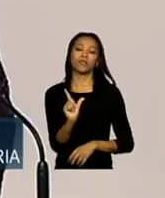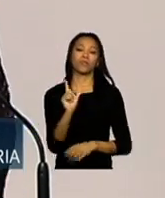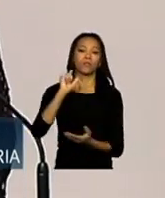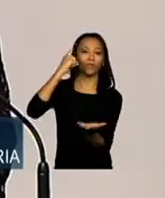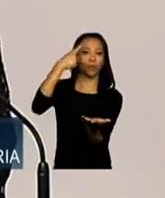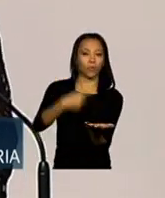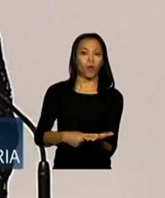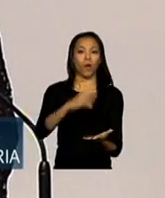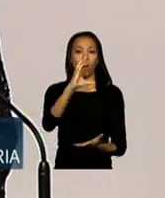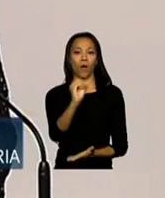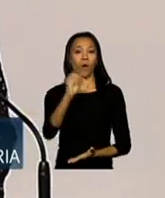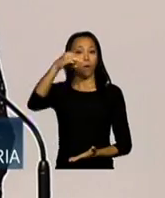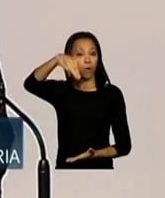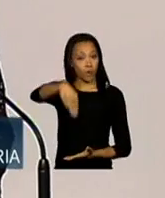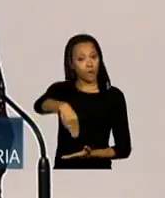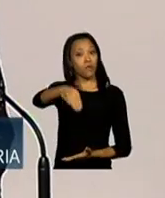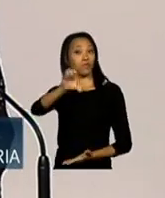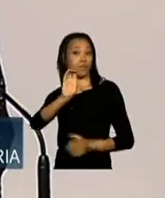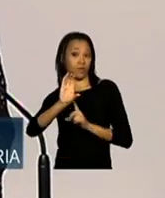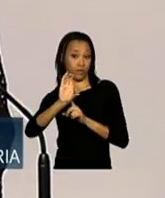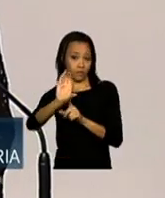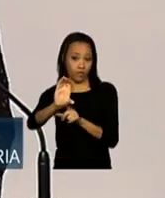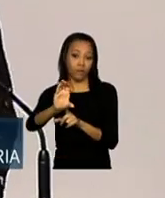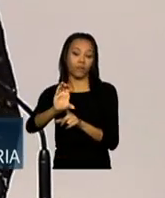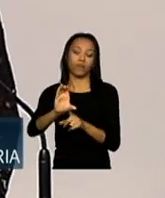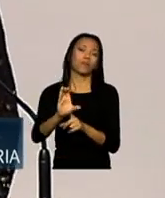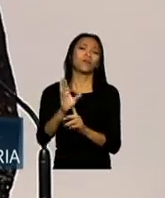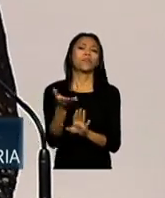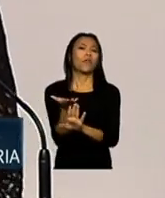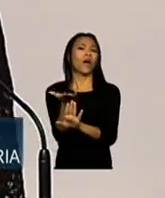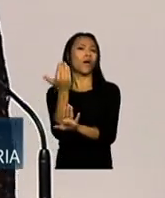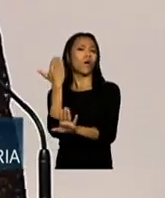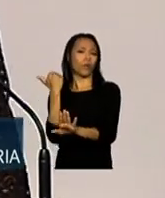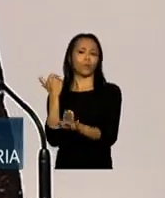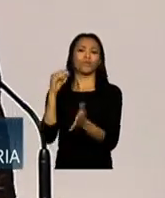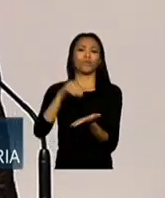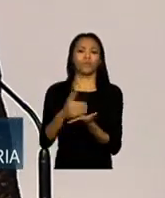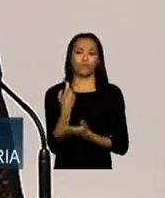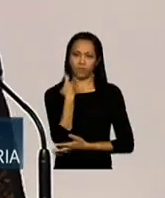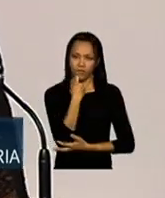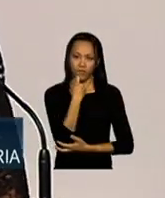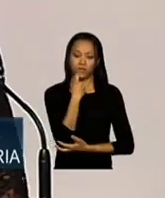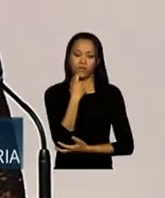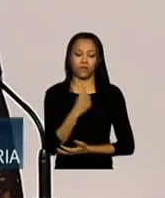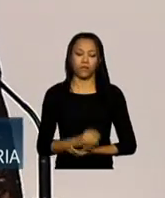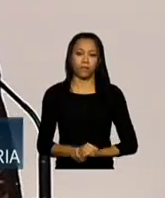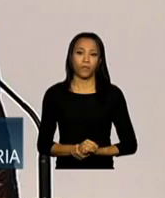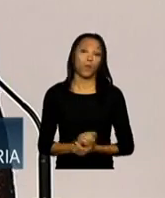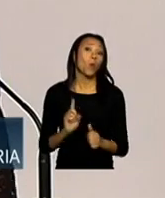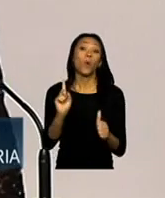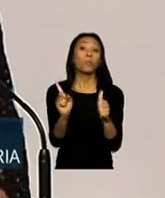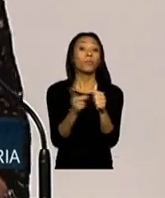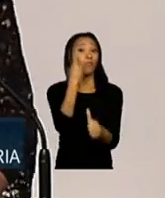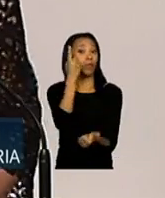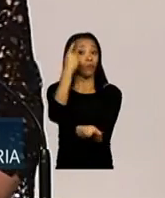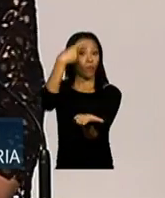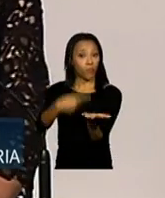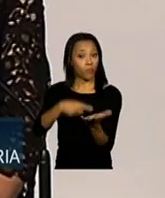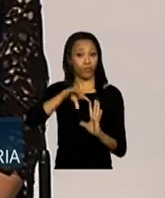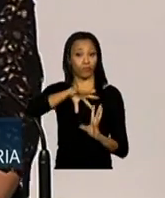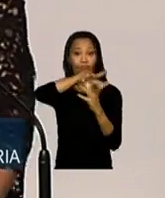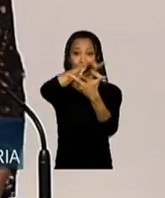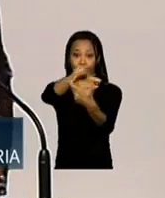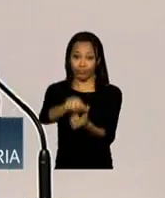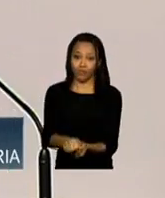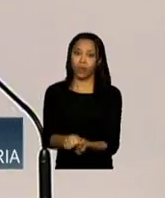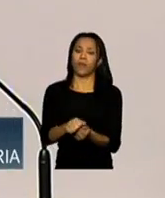pela OMC, Organização Mundial do Comércio, na última sexta-feira. O primeiro acordo global